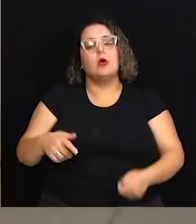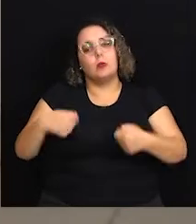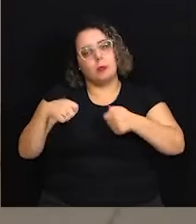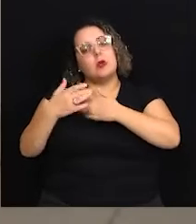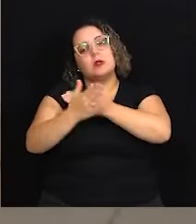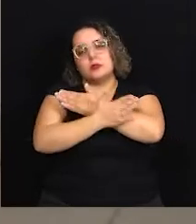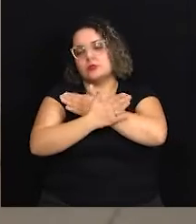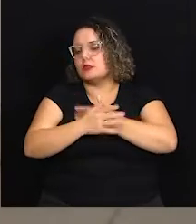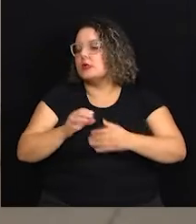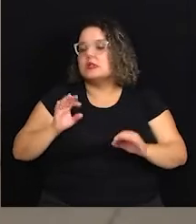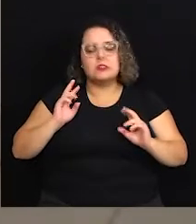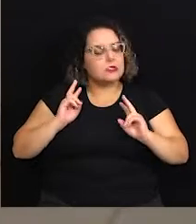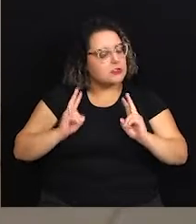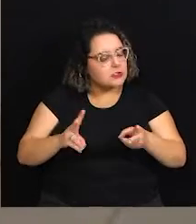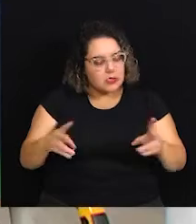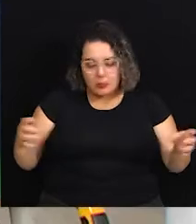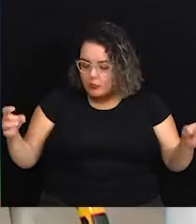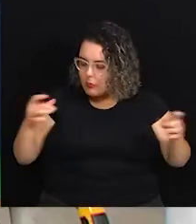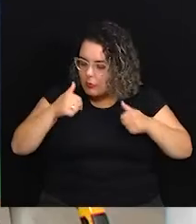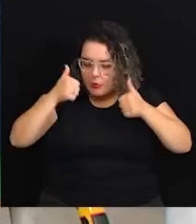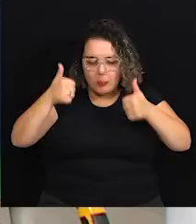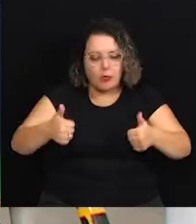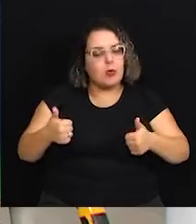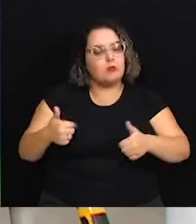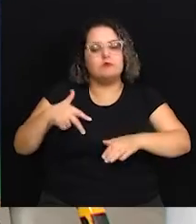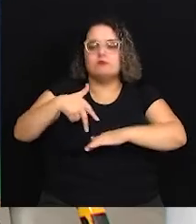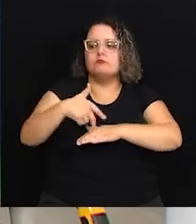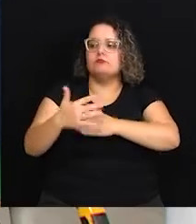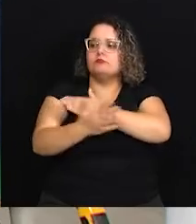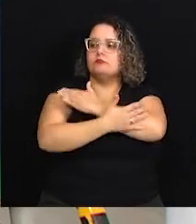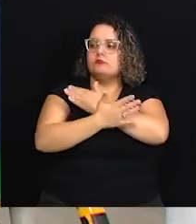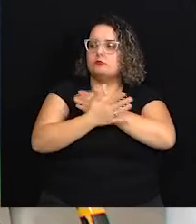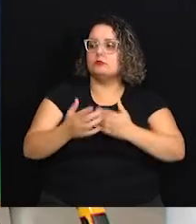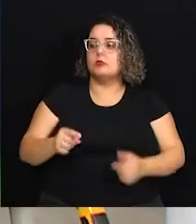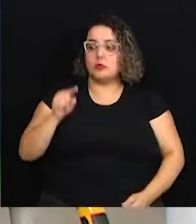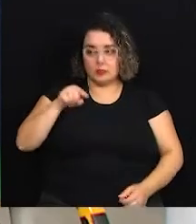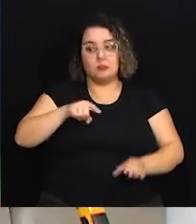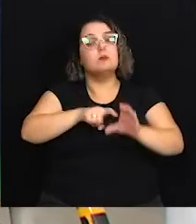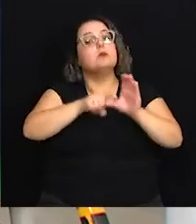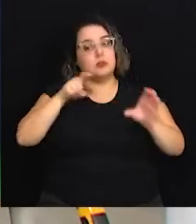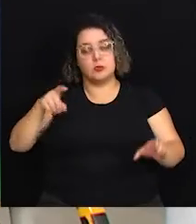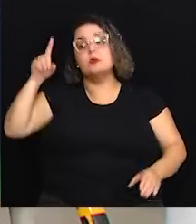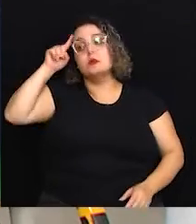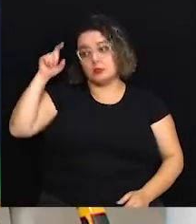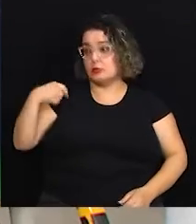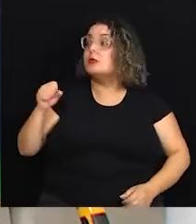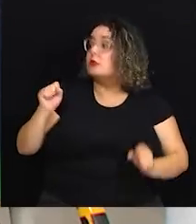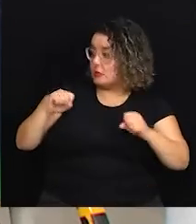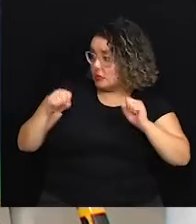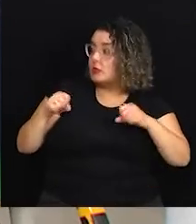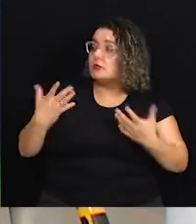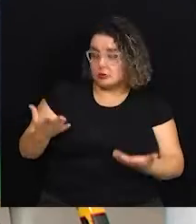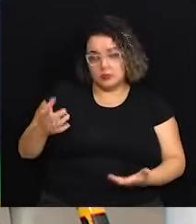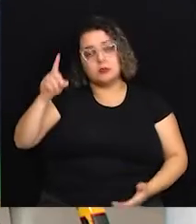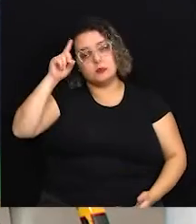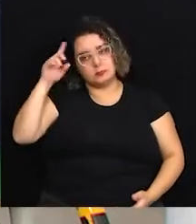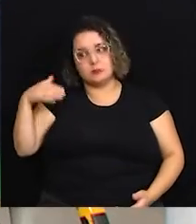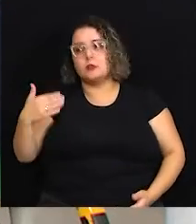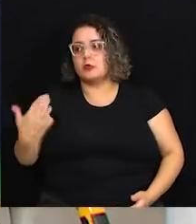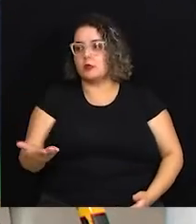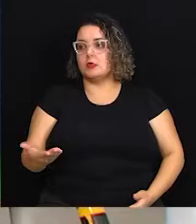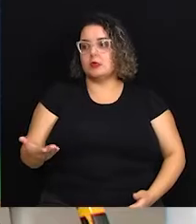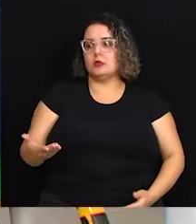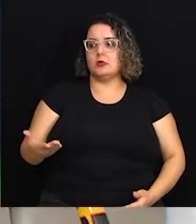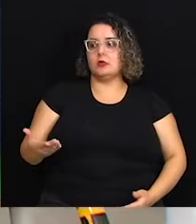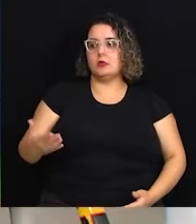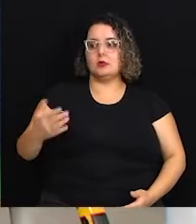elas estão prontas para tudo, para todos. Você ficou mais independente no seu dia a dia? Sim, com certeza. Na casa, eu